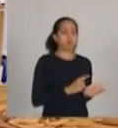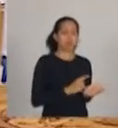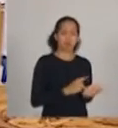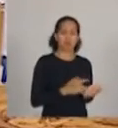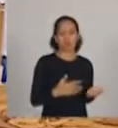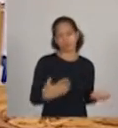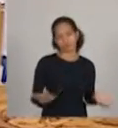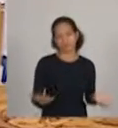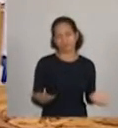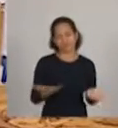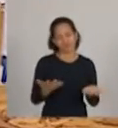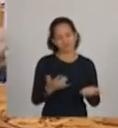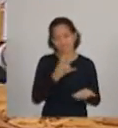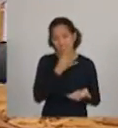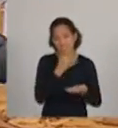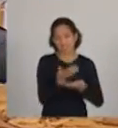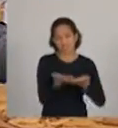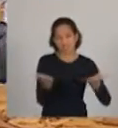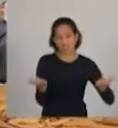Realmente é lamentável isso. Quero,